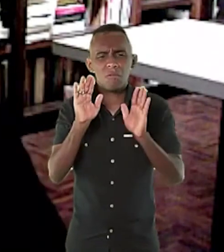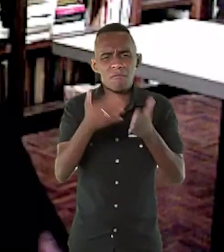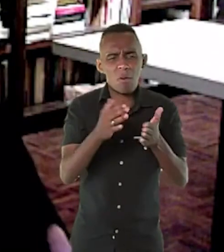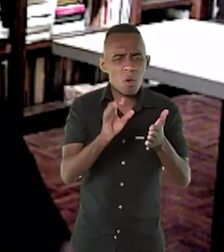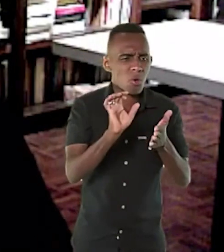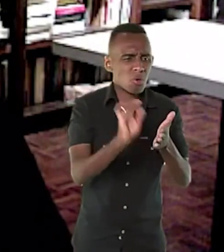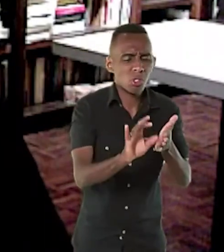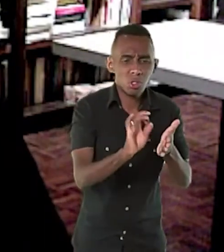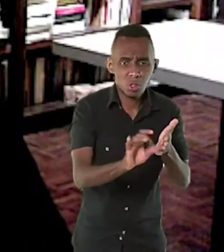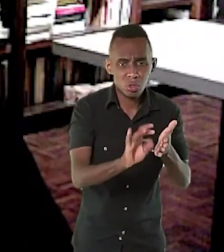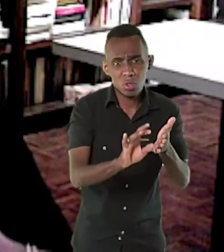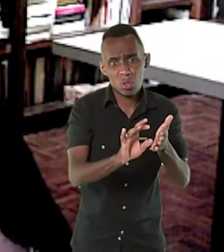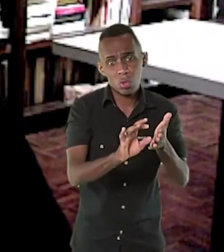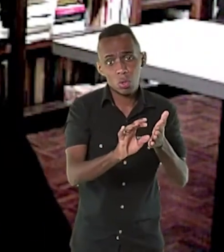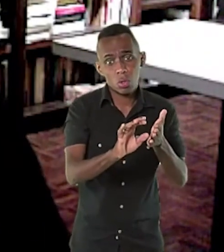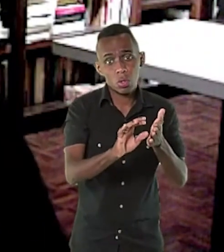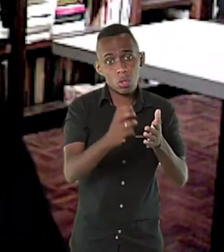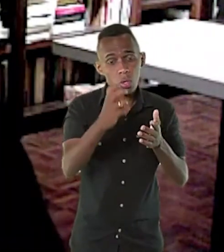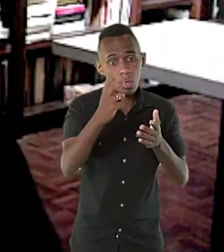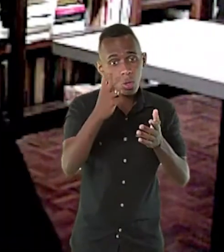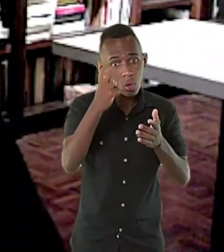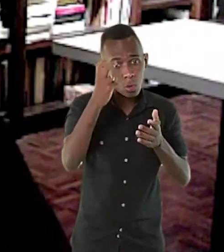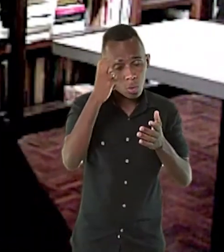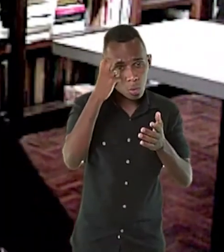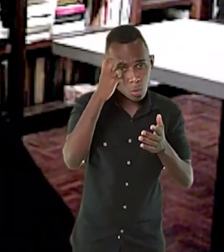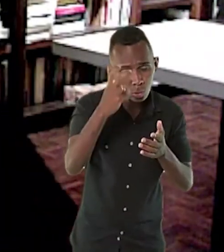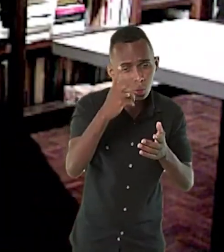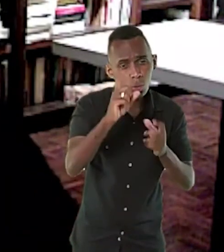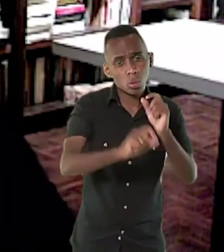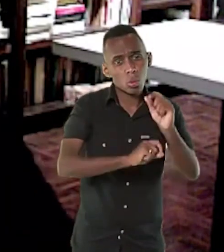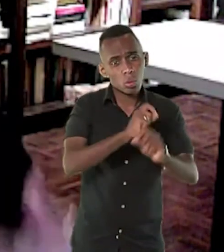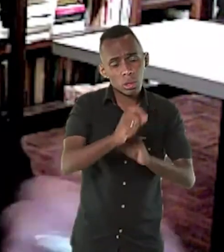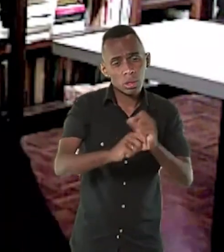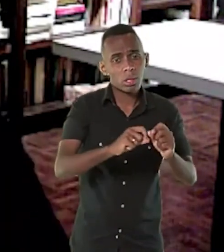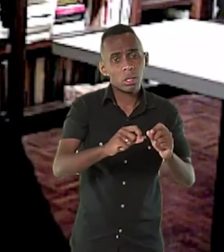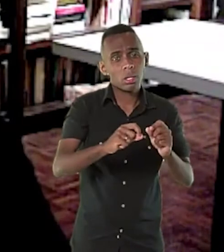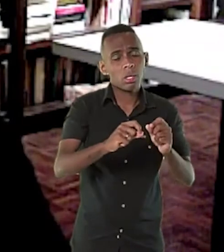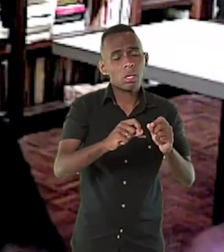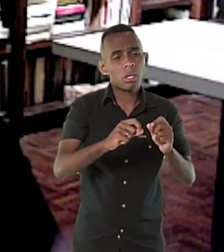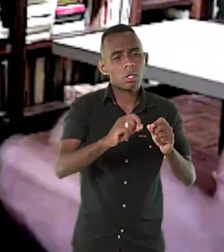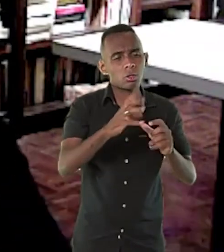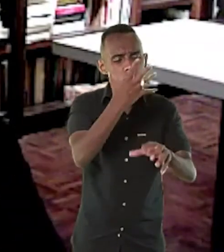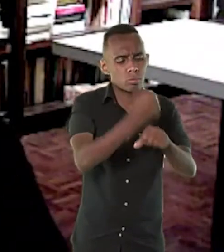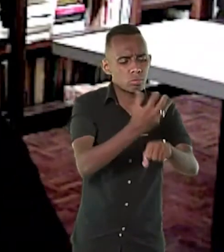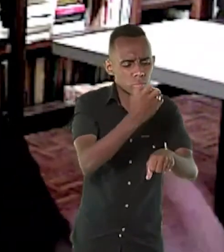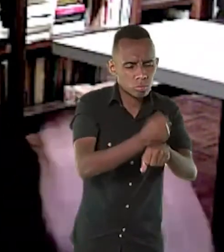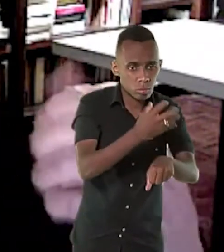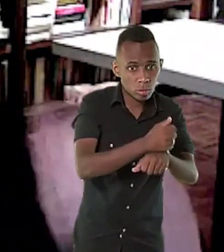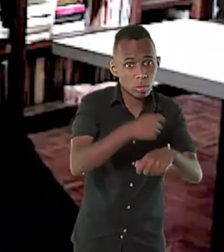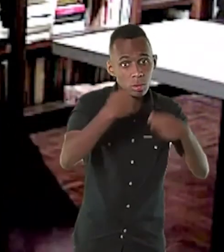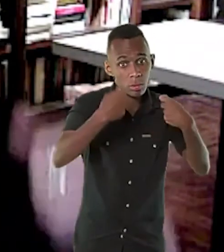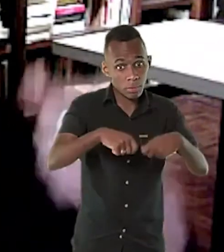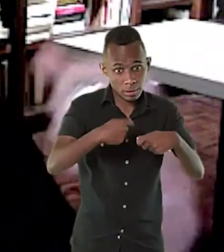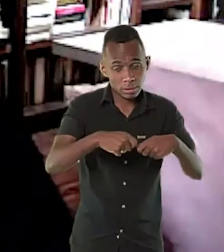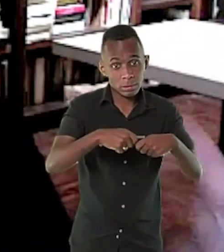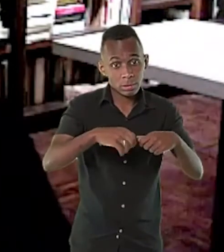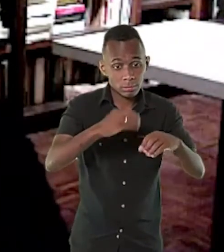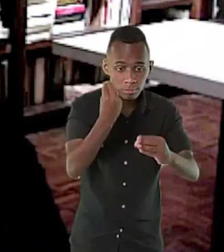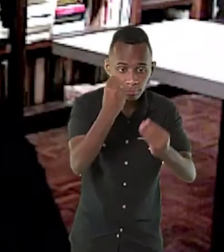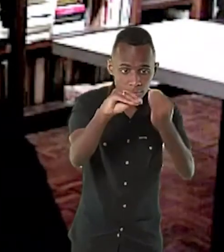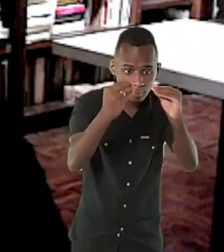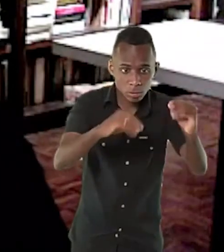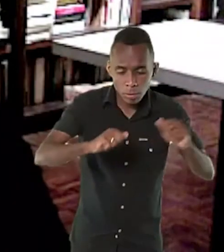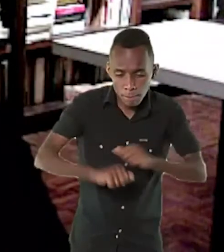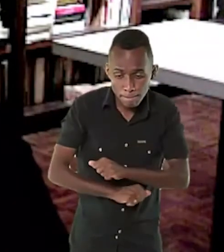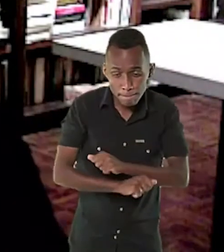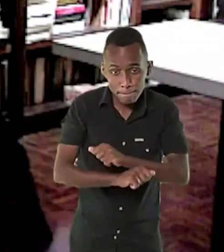apenas a cultura do download, ela tem que ser a cultura do upload, da